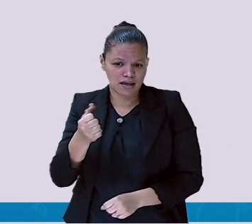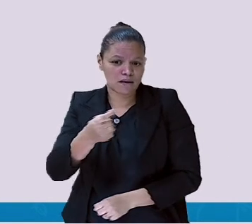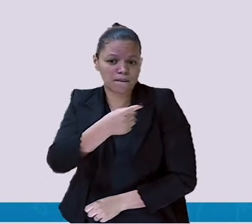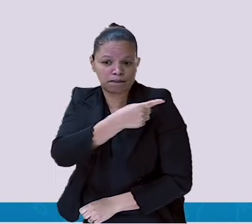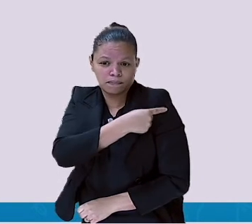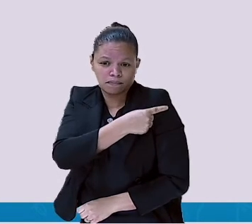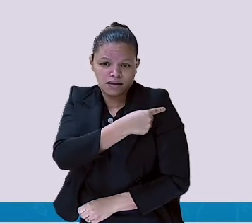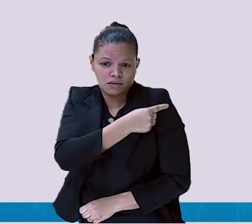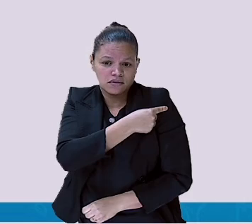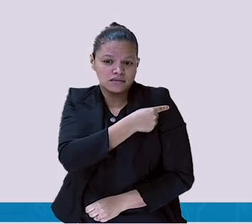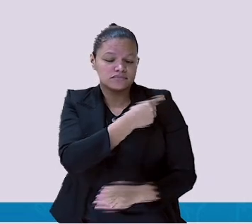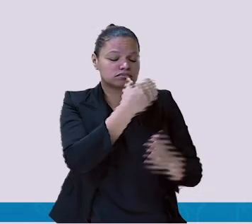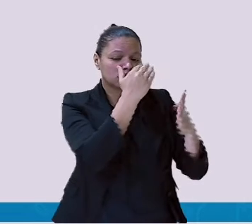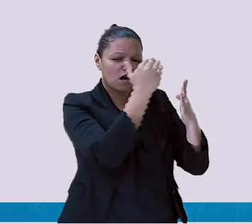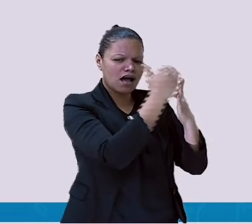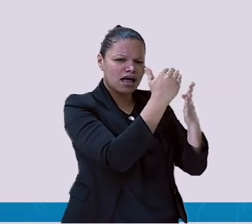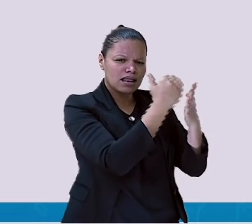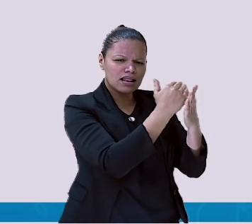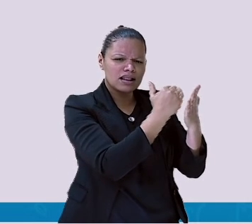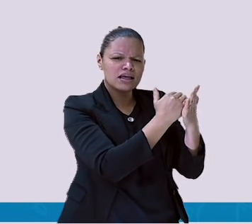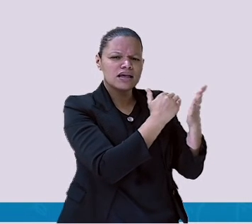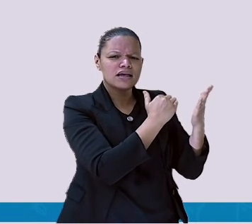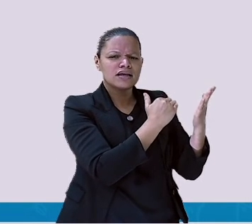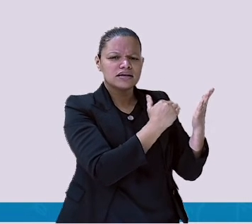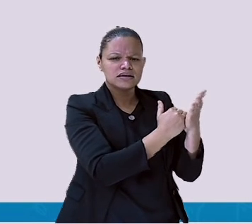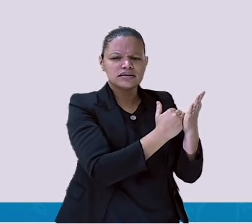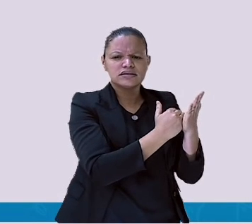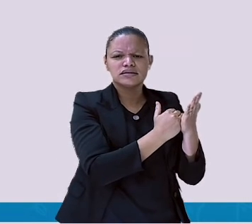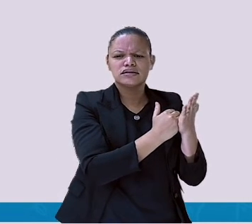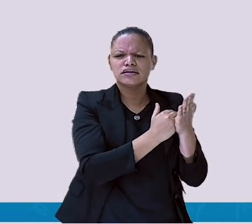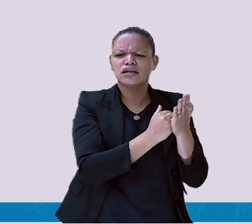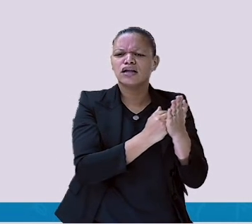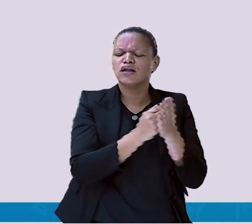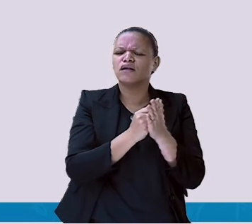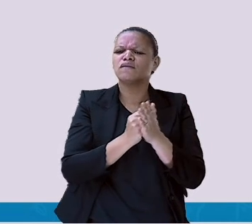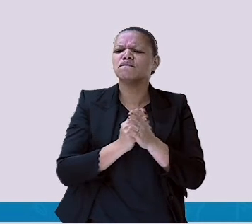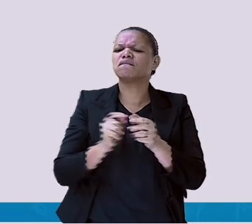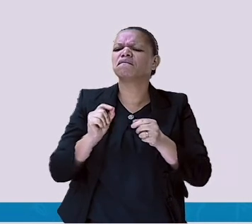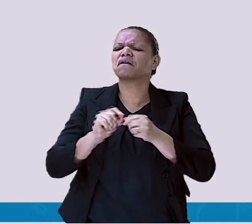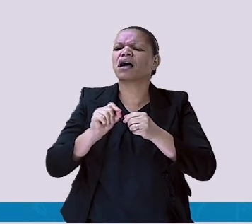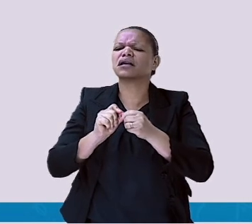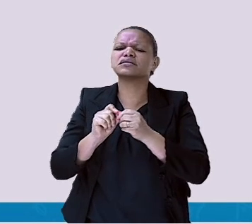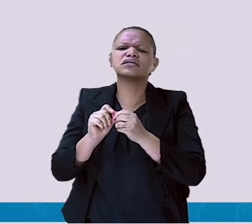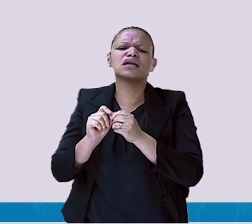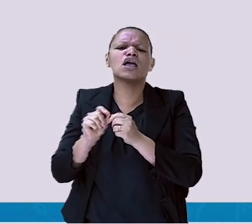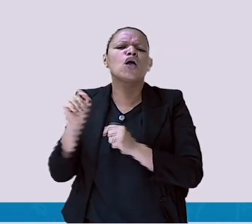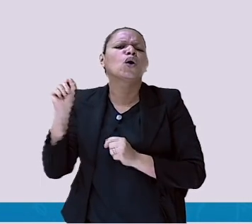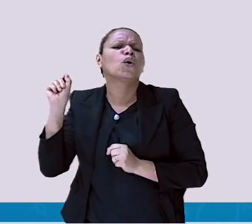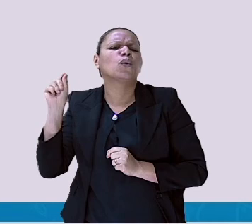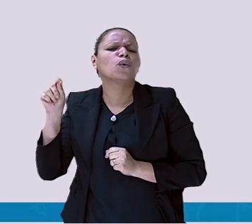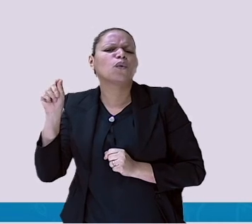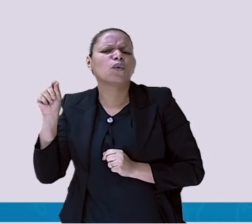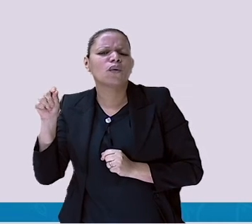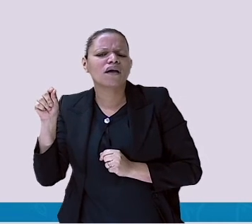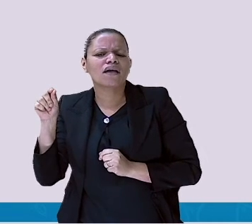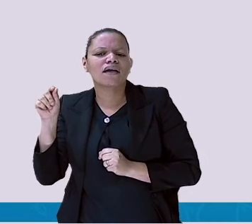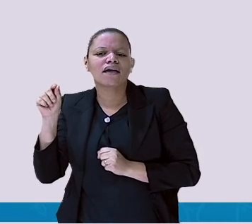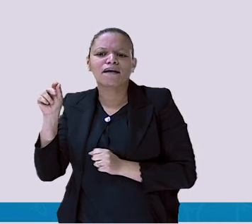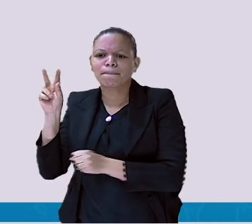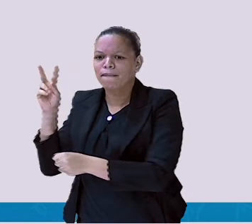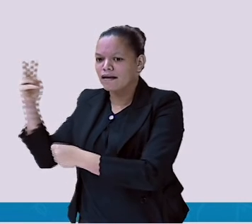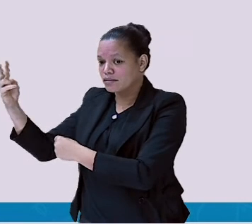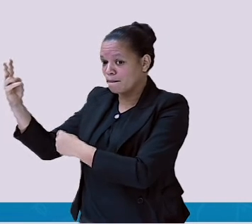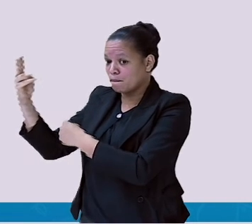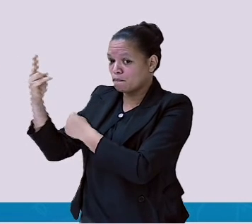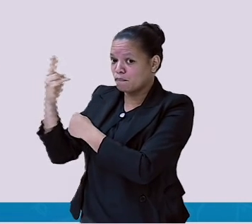precisa ter imediatamente. Então, eu posso começar essas prevenções